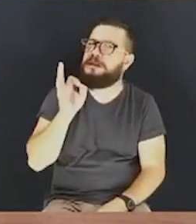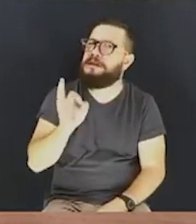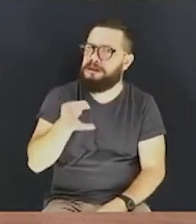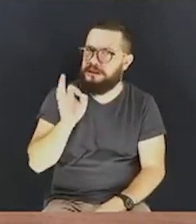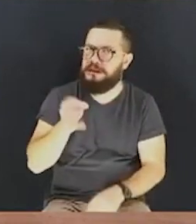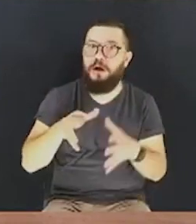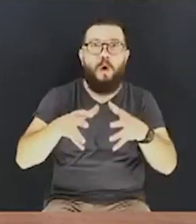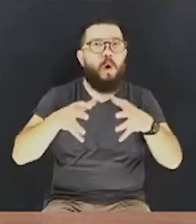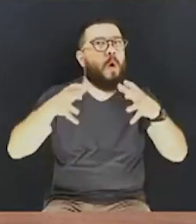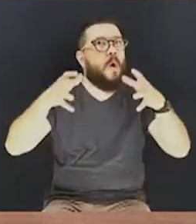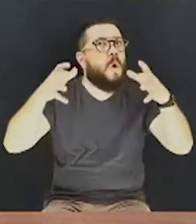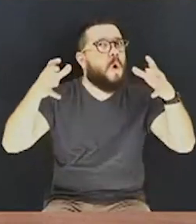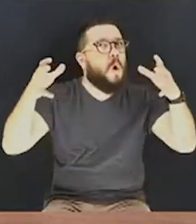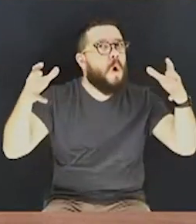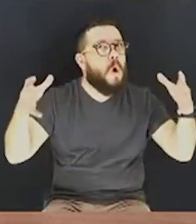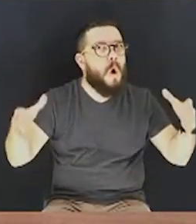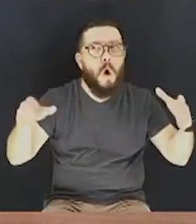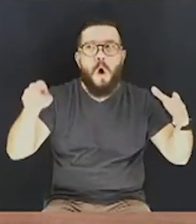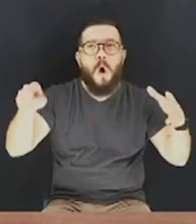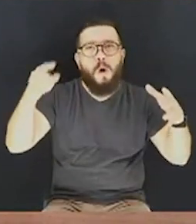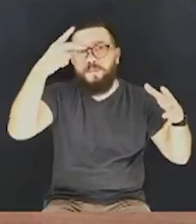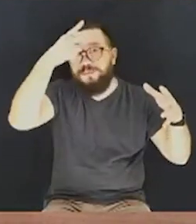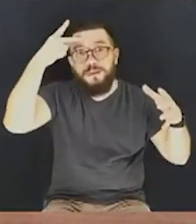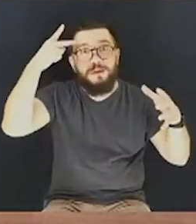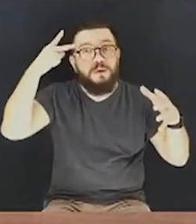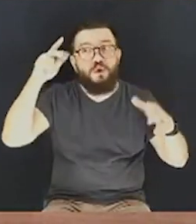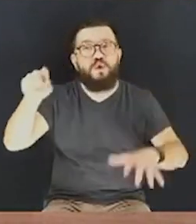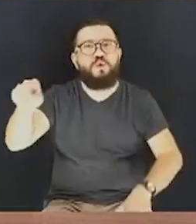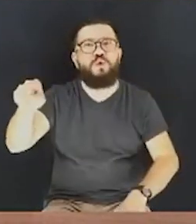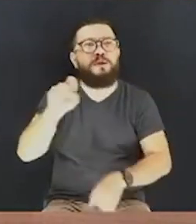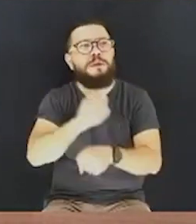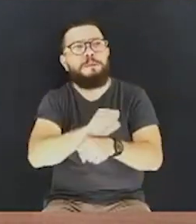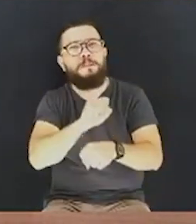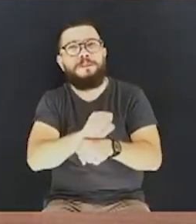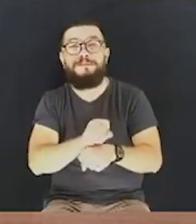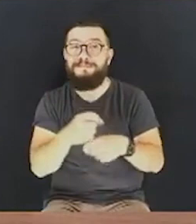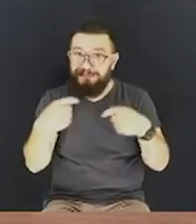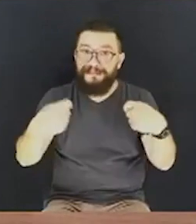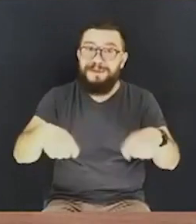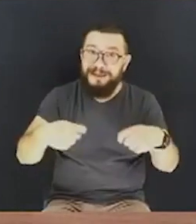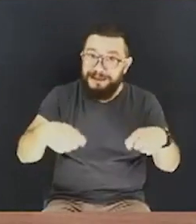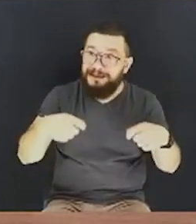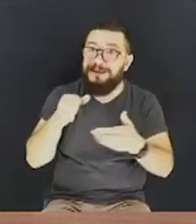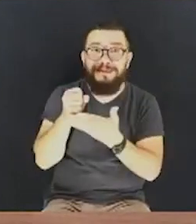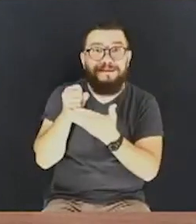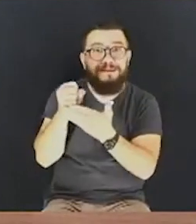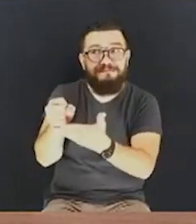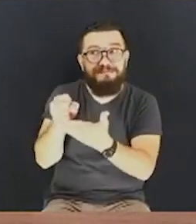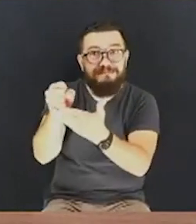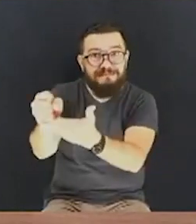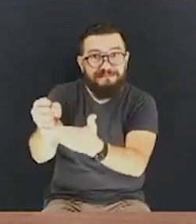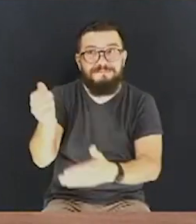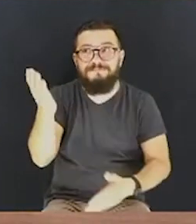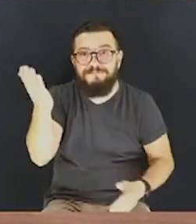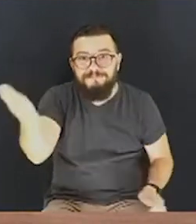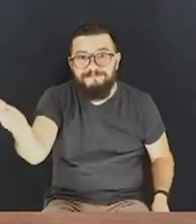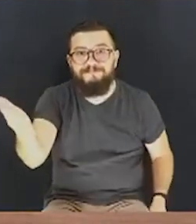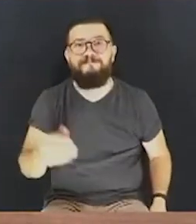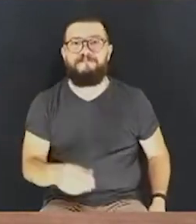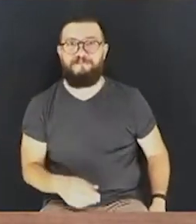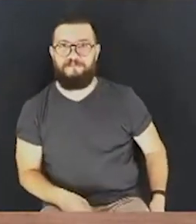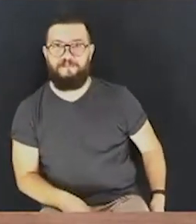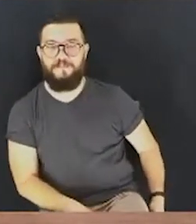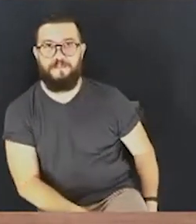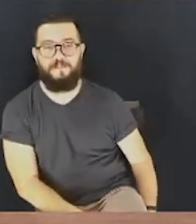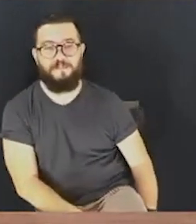necessário, é preciso que se faça alguma coisa além do que já é feito para que possa dar uma